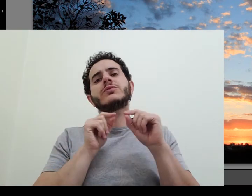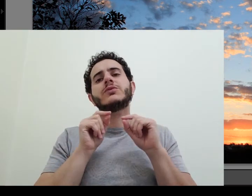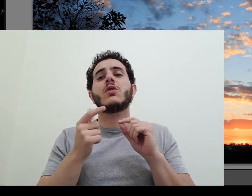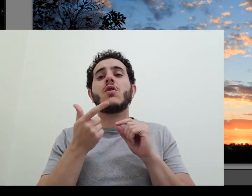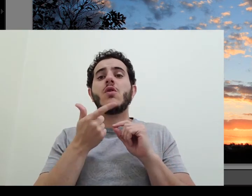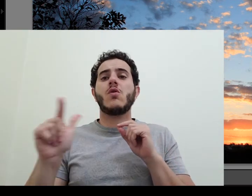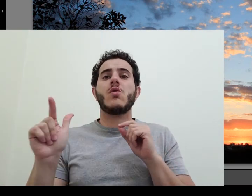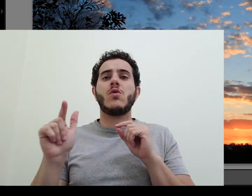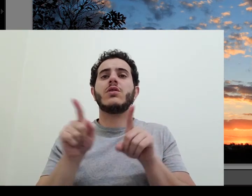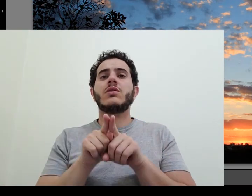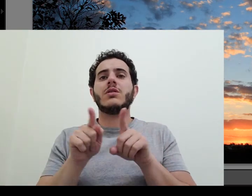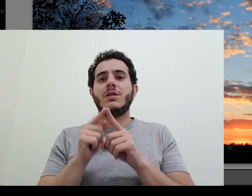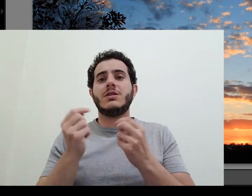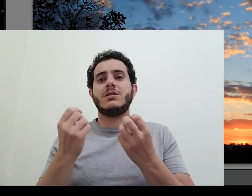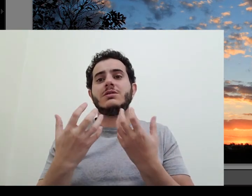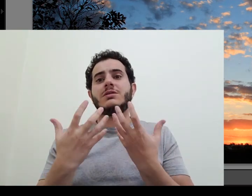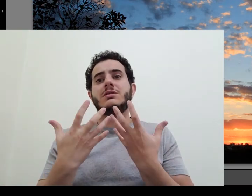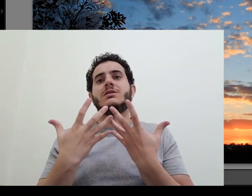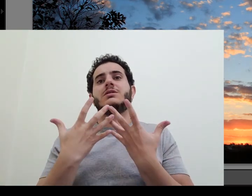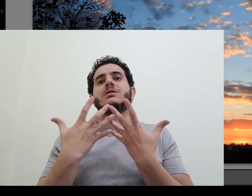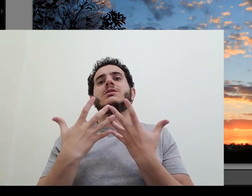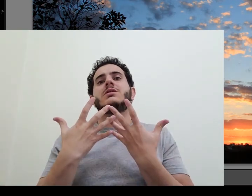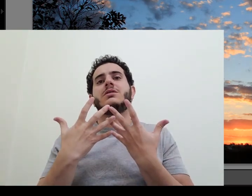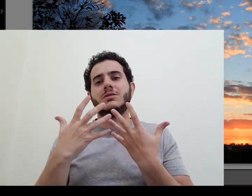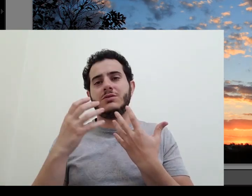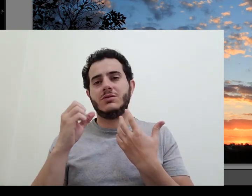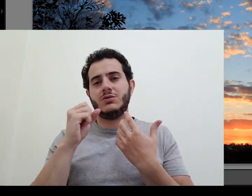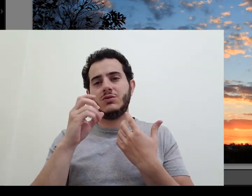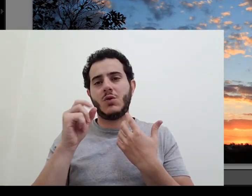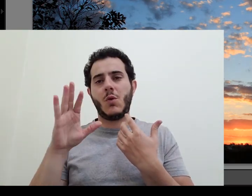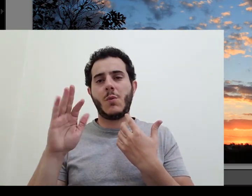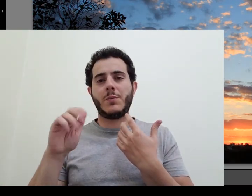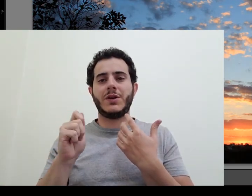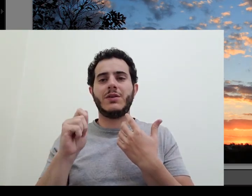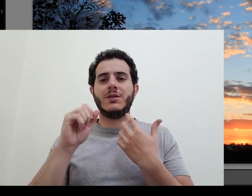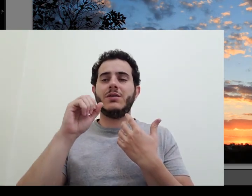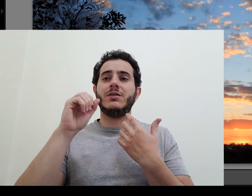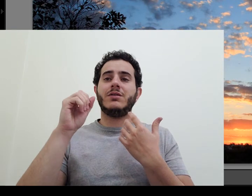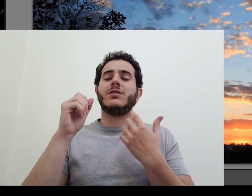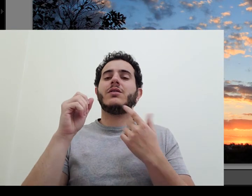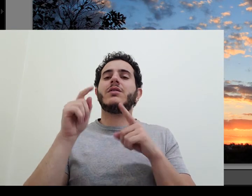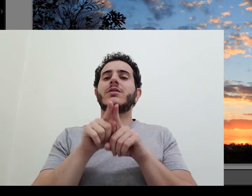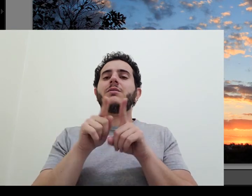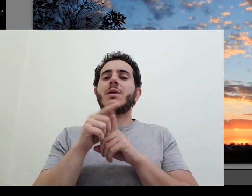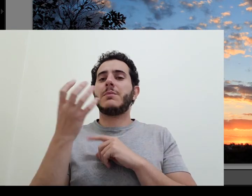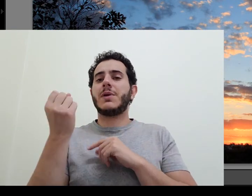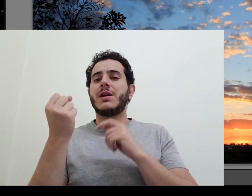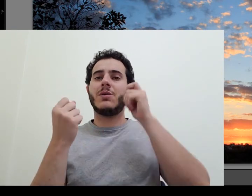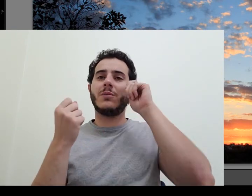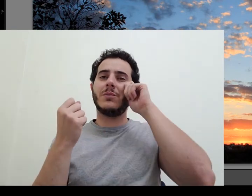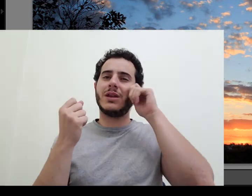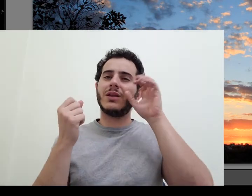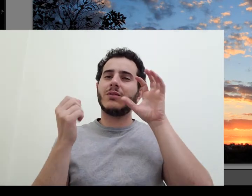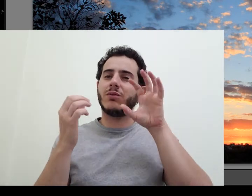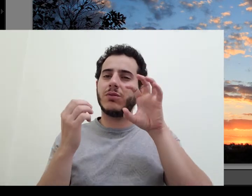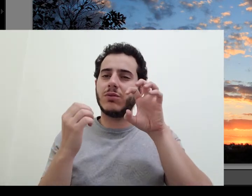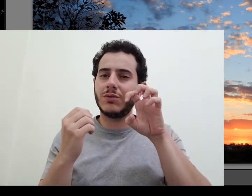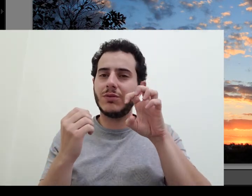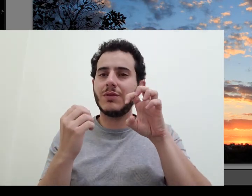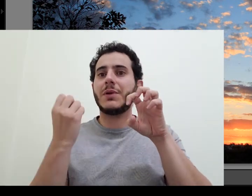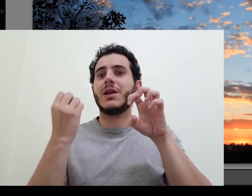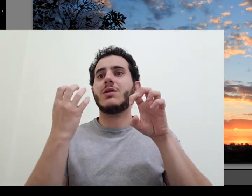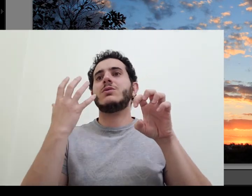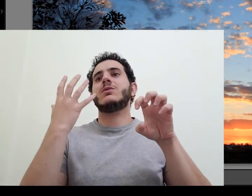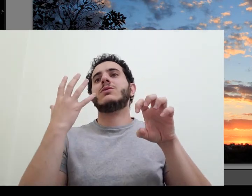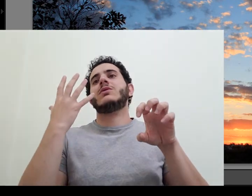outra opção de fazer o contrário, diminuir os reals, abrir aqui as sombras, abrir uns pouquinhos os brancos e abrir os pretos e fechar os pretos aqui, diminuir um